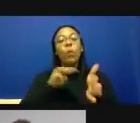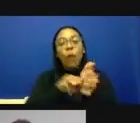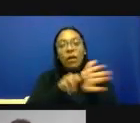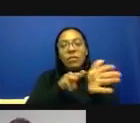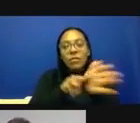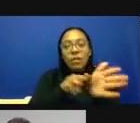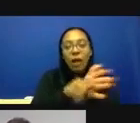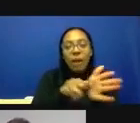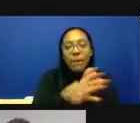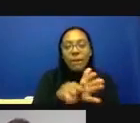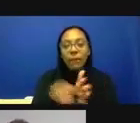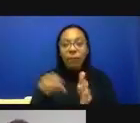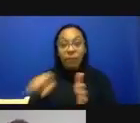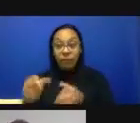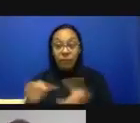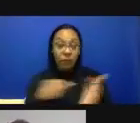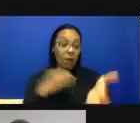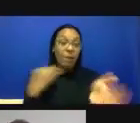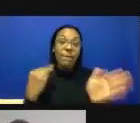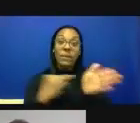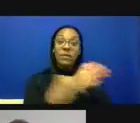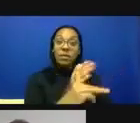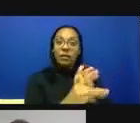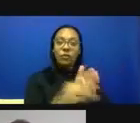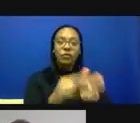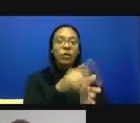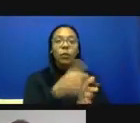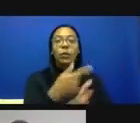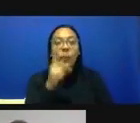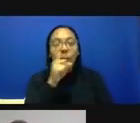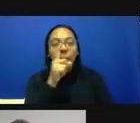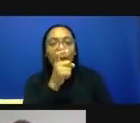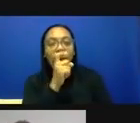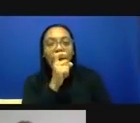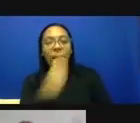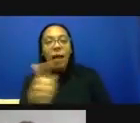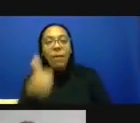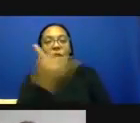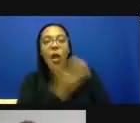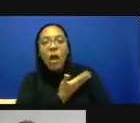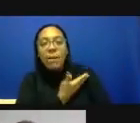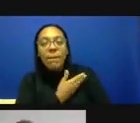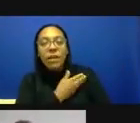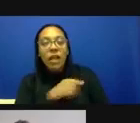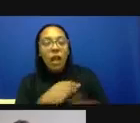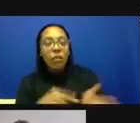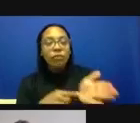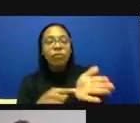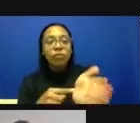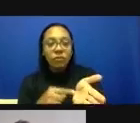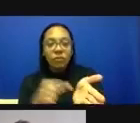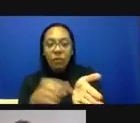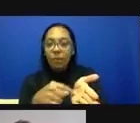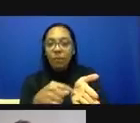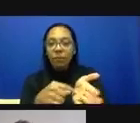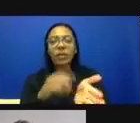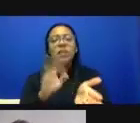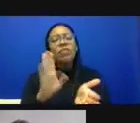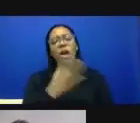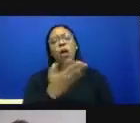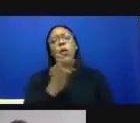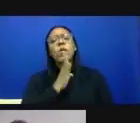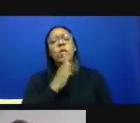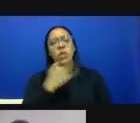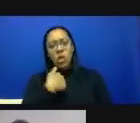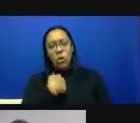o WhatsApp para a mãe e para o pai dela assim que eles chegaram do trabalho em casa. A mãe e o pai dela me conheciam, já me procuraram em seguida